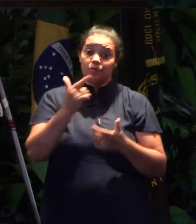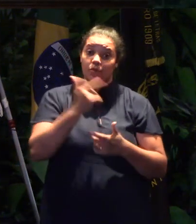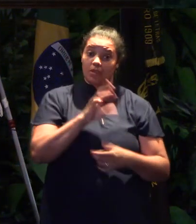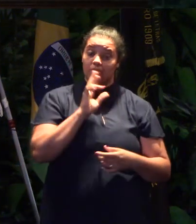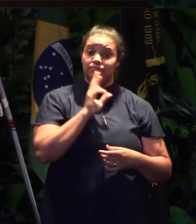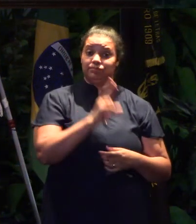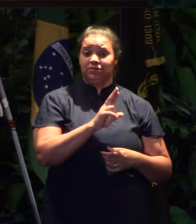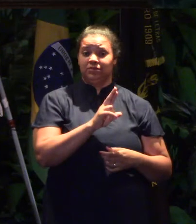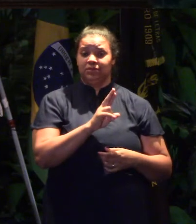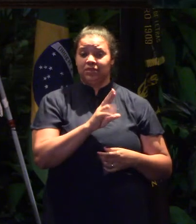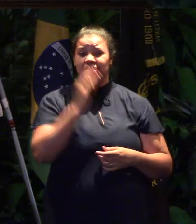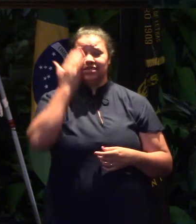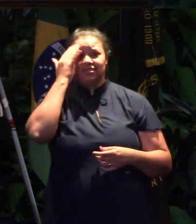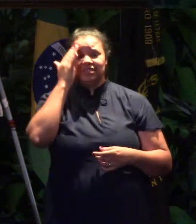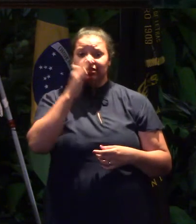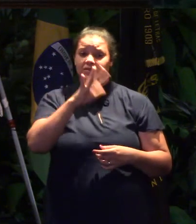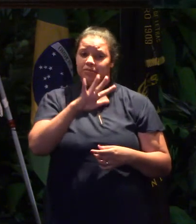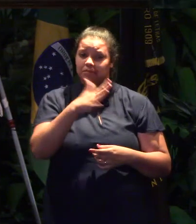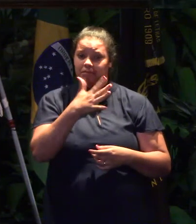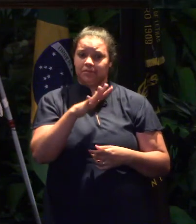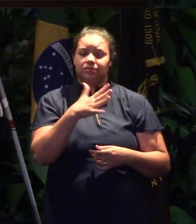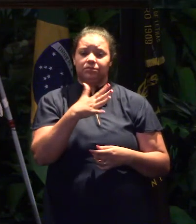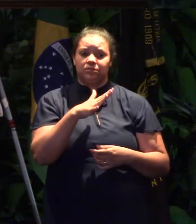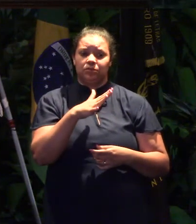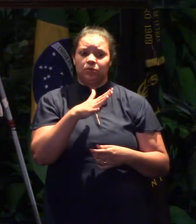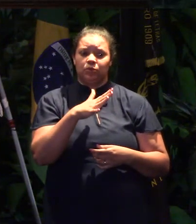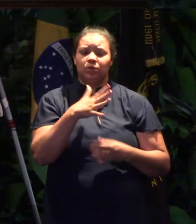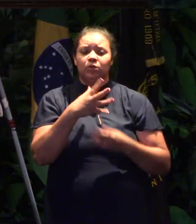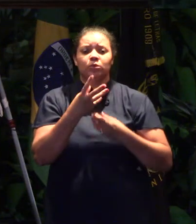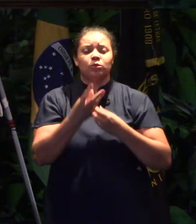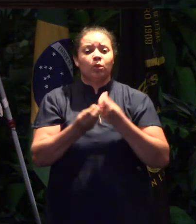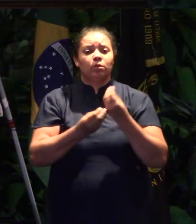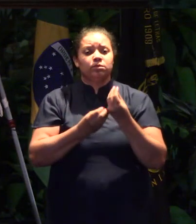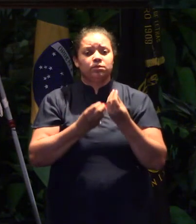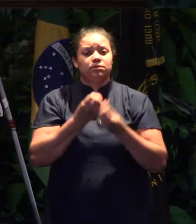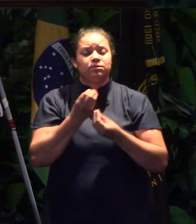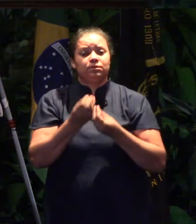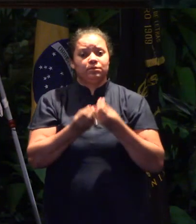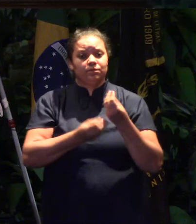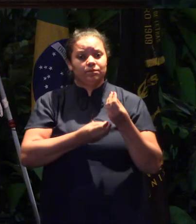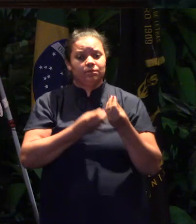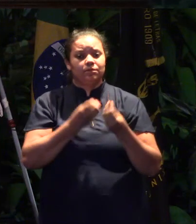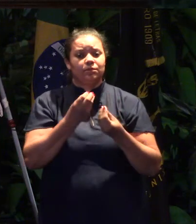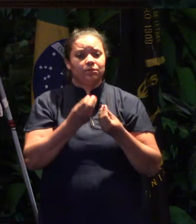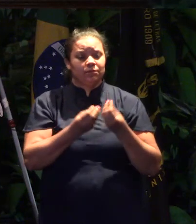eu não sei se eu entendi bem assim, como que ela como que a